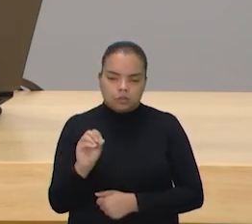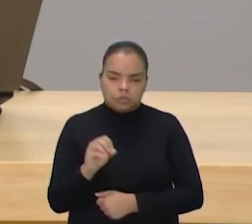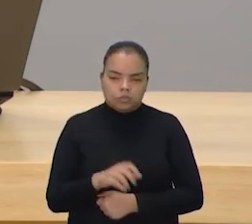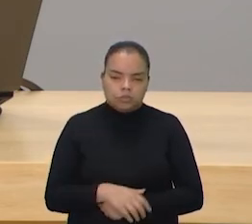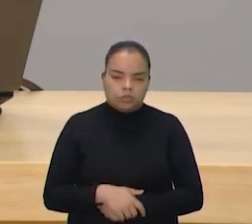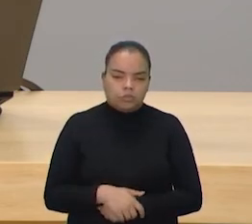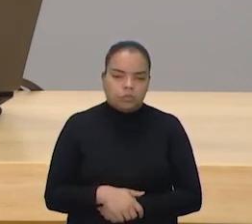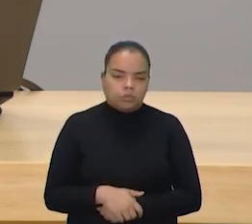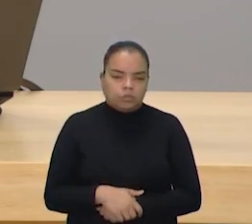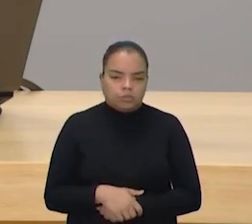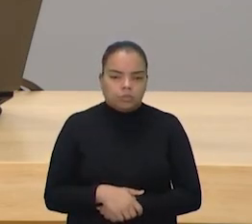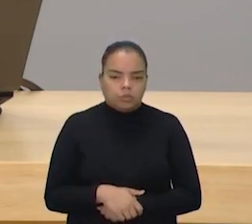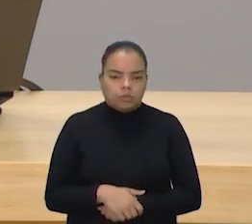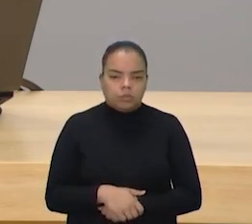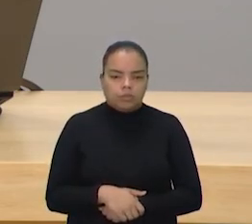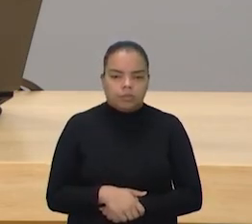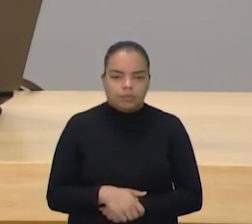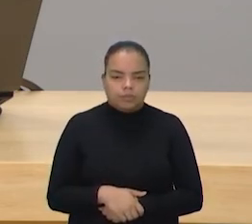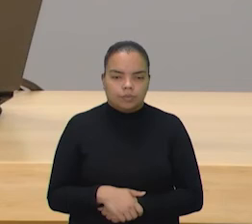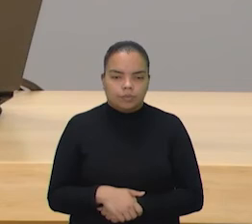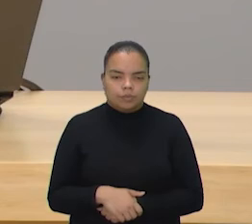telinha o slide para a gente, por favor.